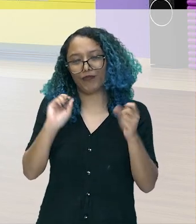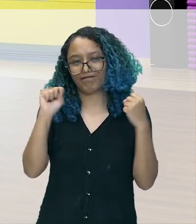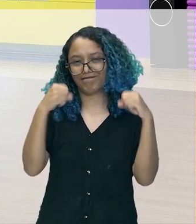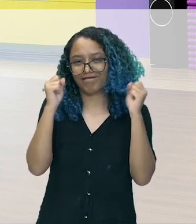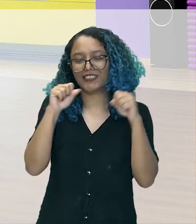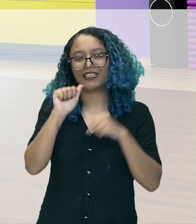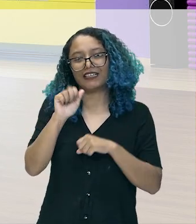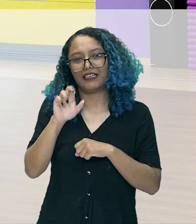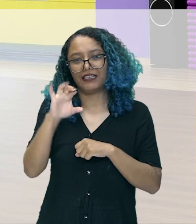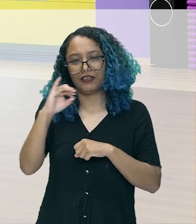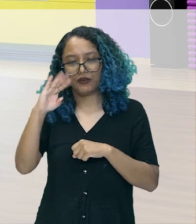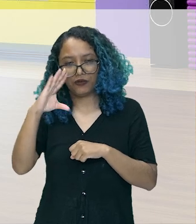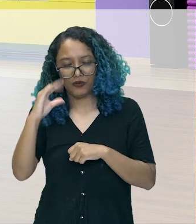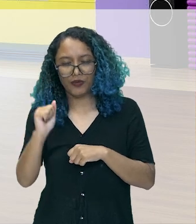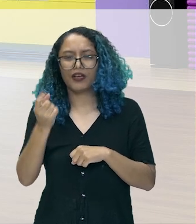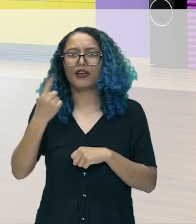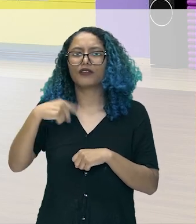Isso.